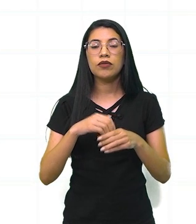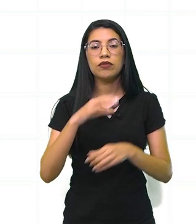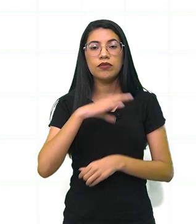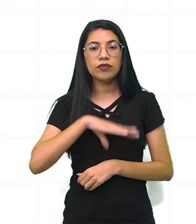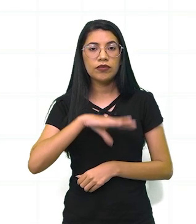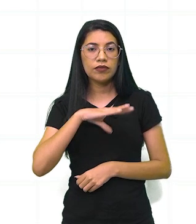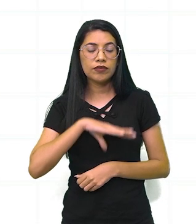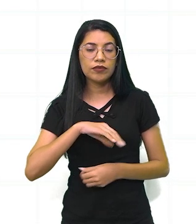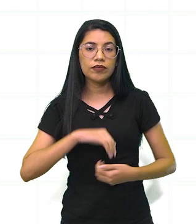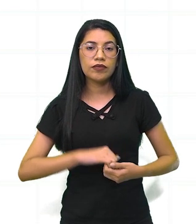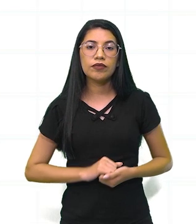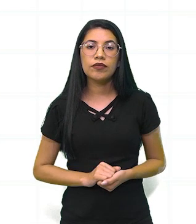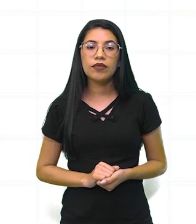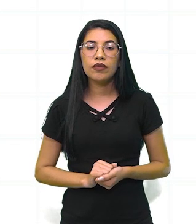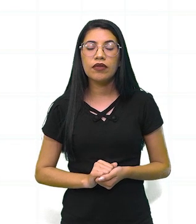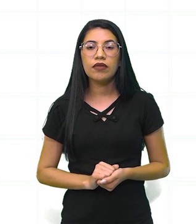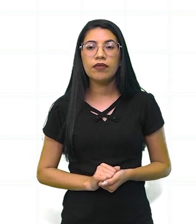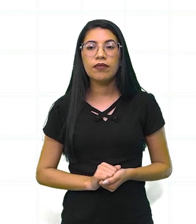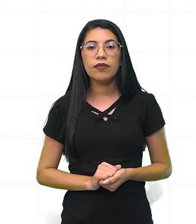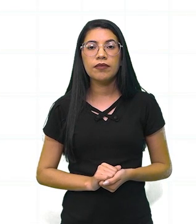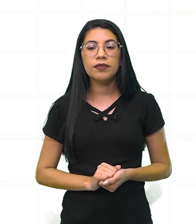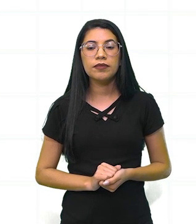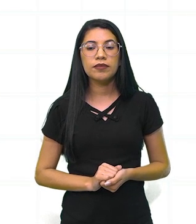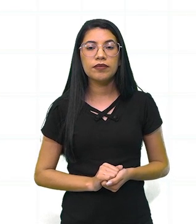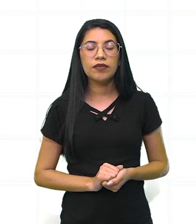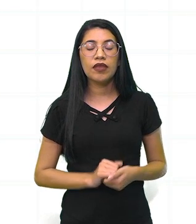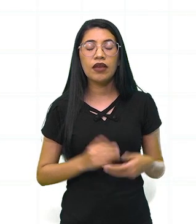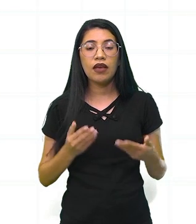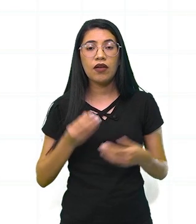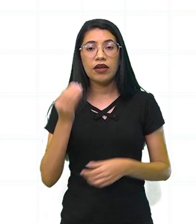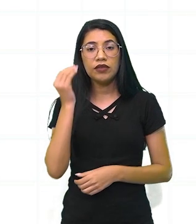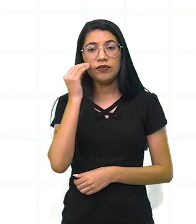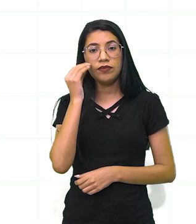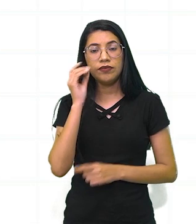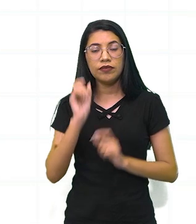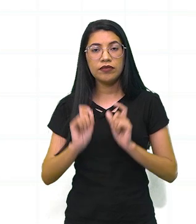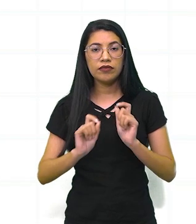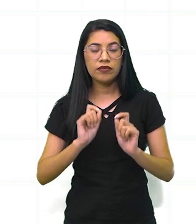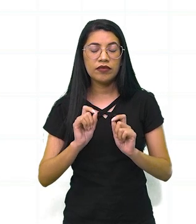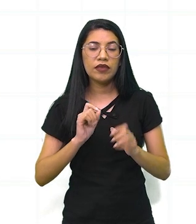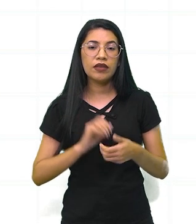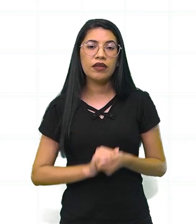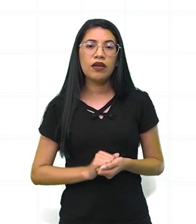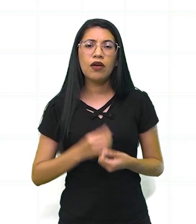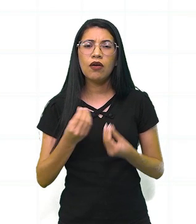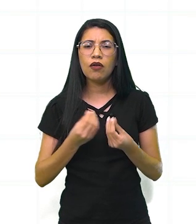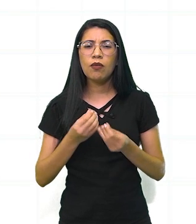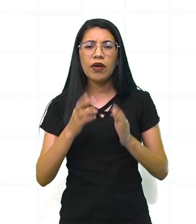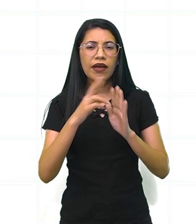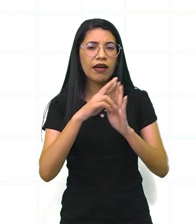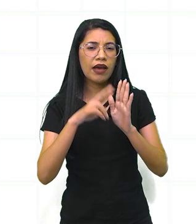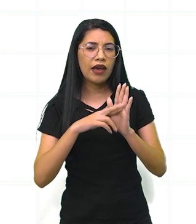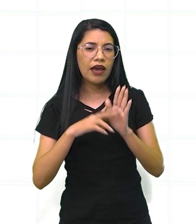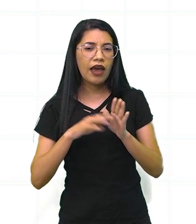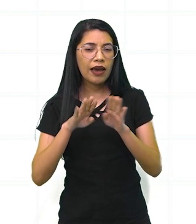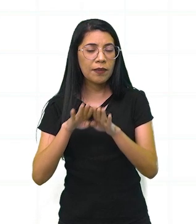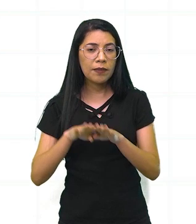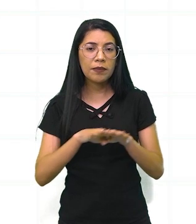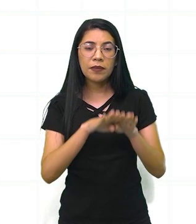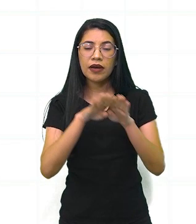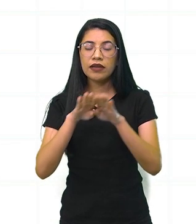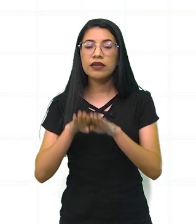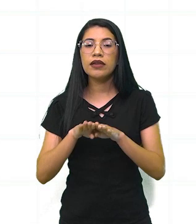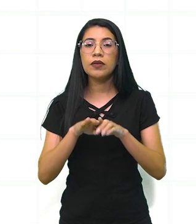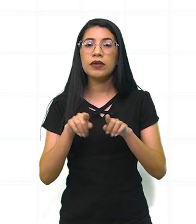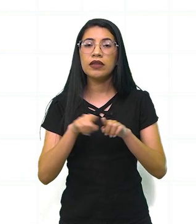língua portuguesa certo nós vamos ver então agora a norma padrão né é a norma padrão e